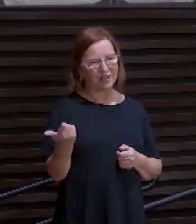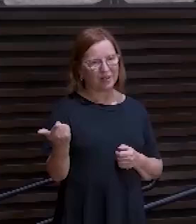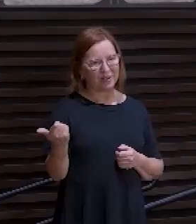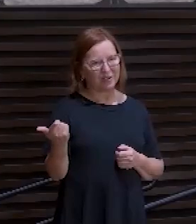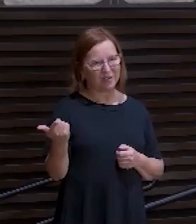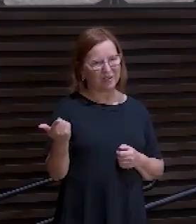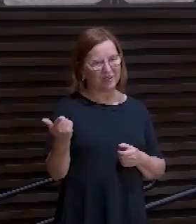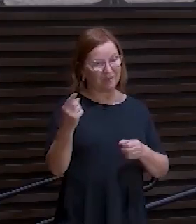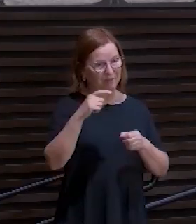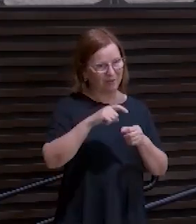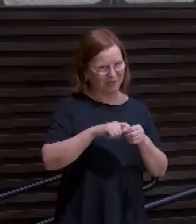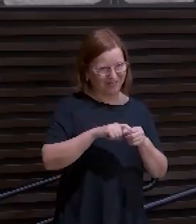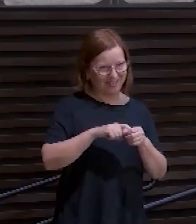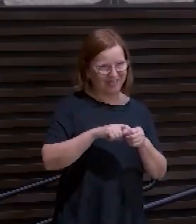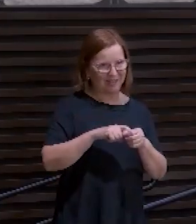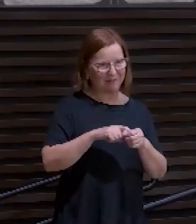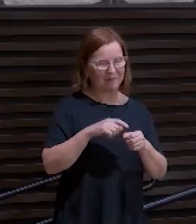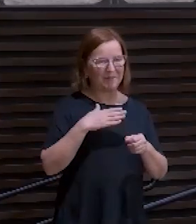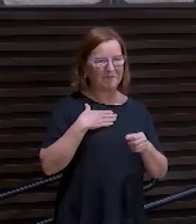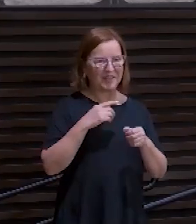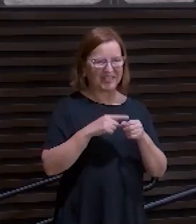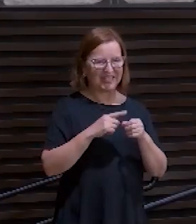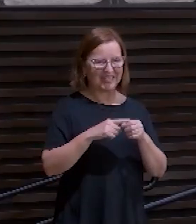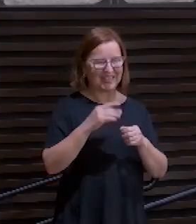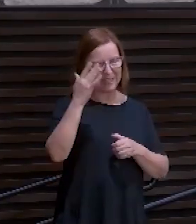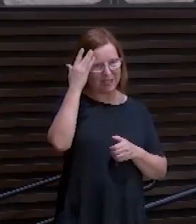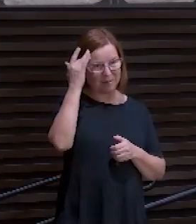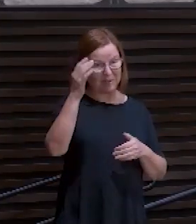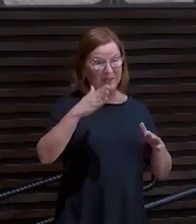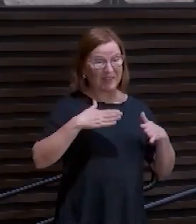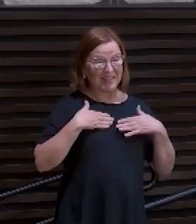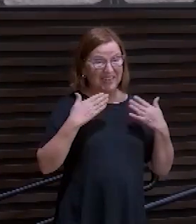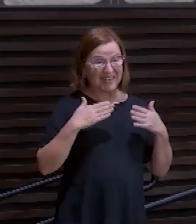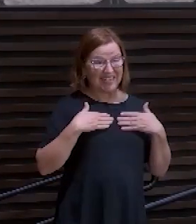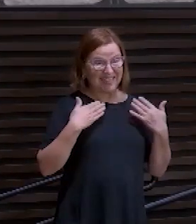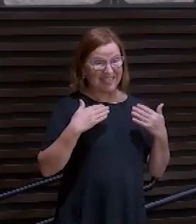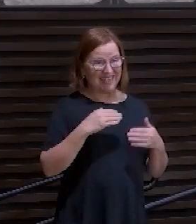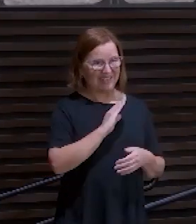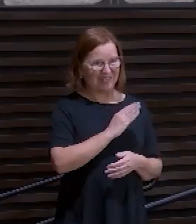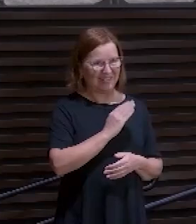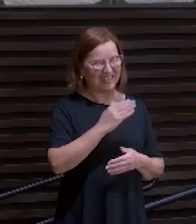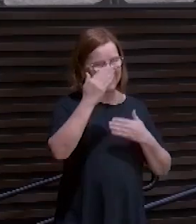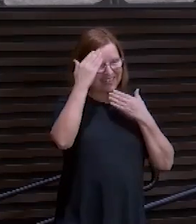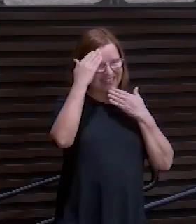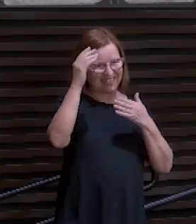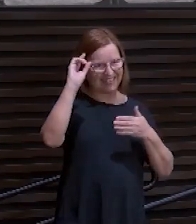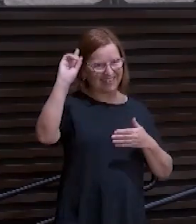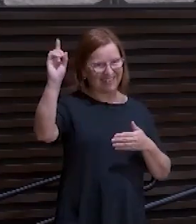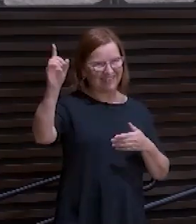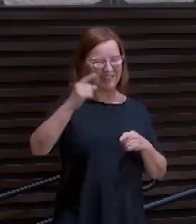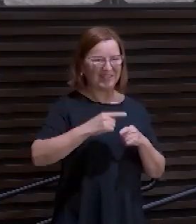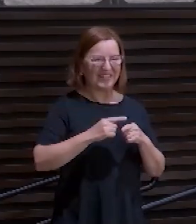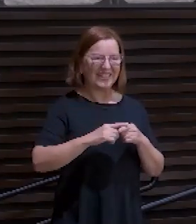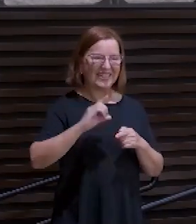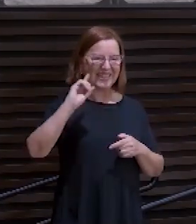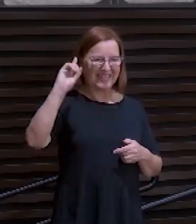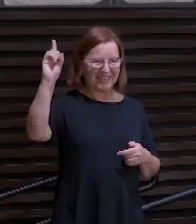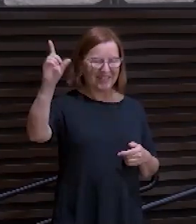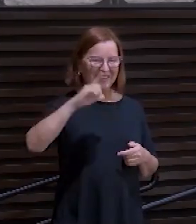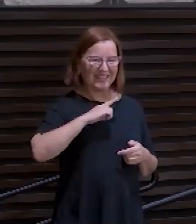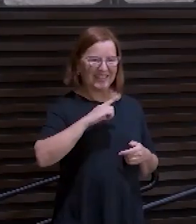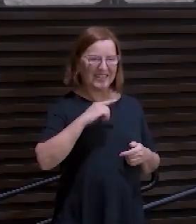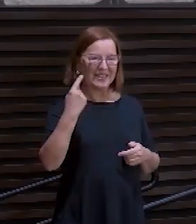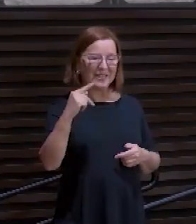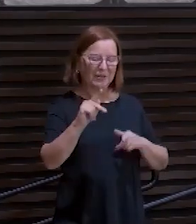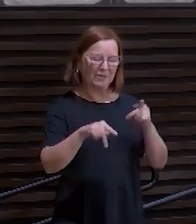com alegria no nosso coração e com um sentimento de gratidão a Deus, porque Deus tem o seu povo espalhado